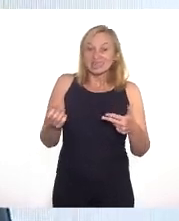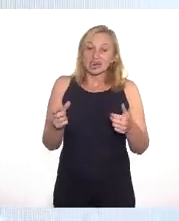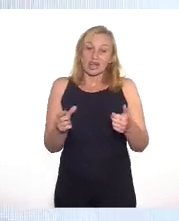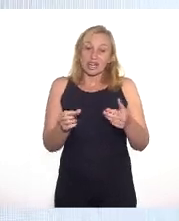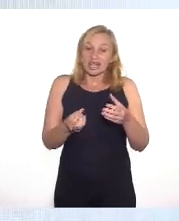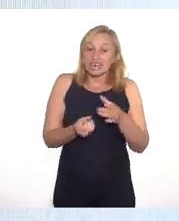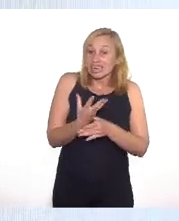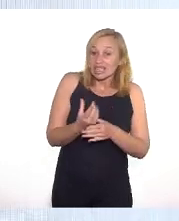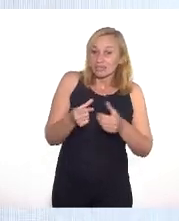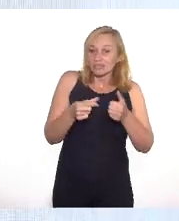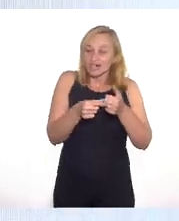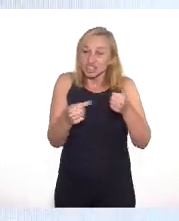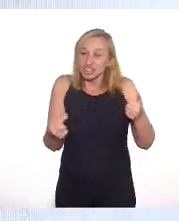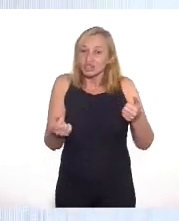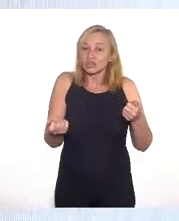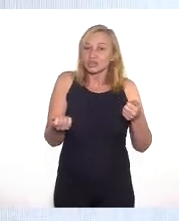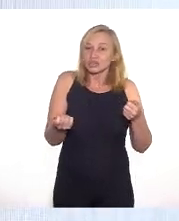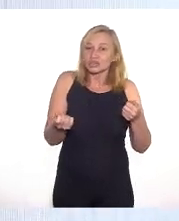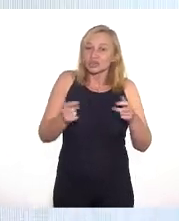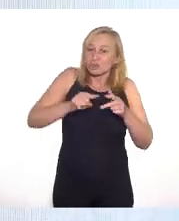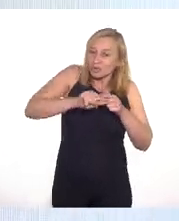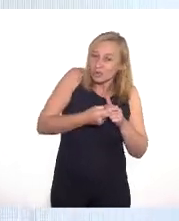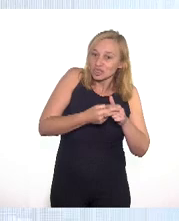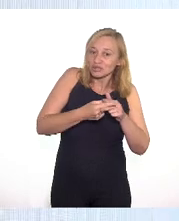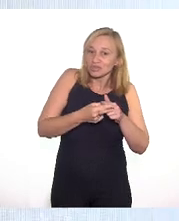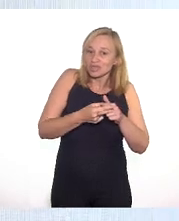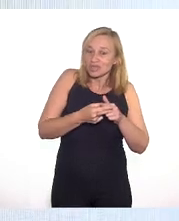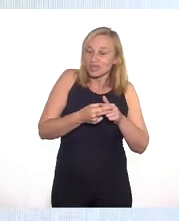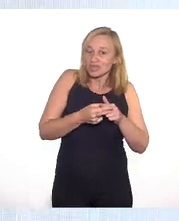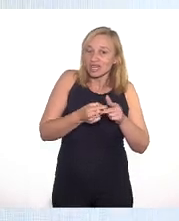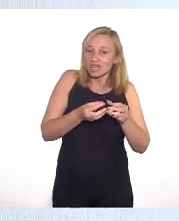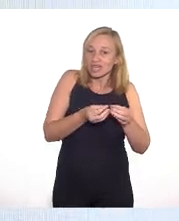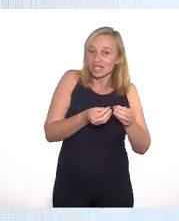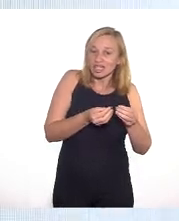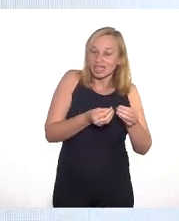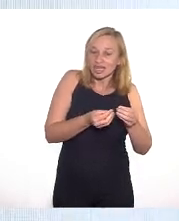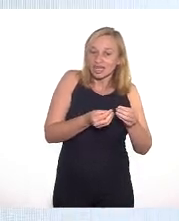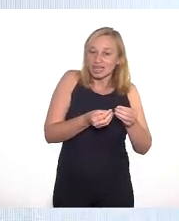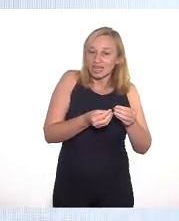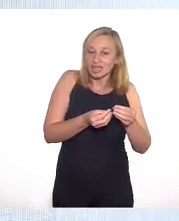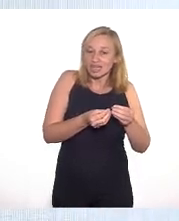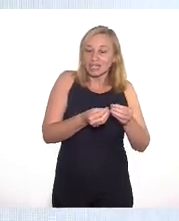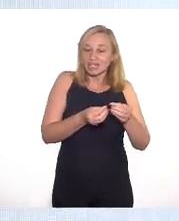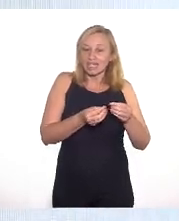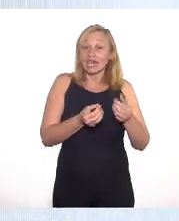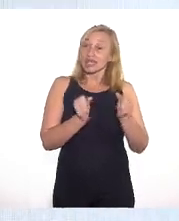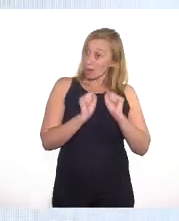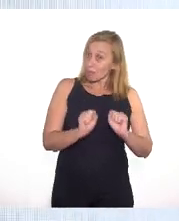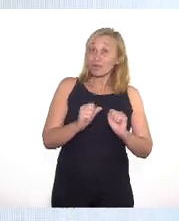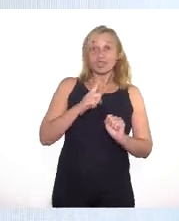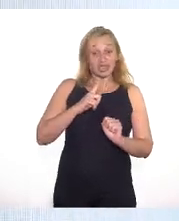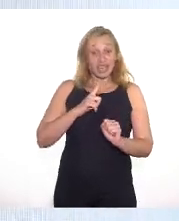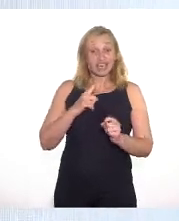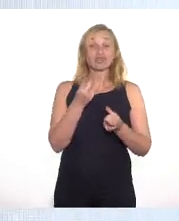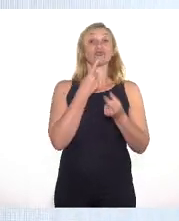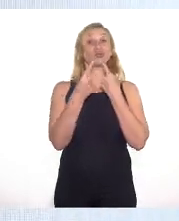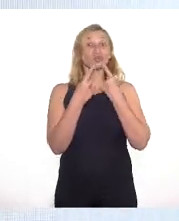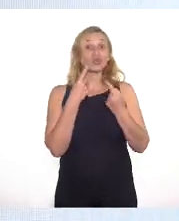artigo, faça modificações, que é do jogo. E é bom que seja assim, que